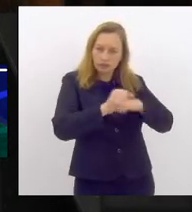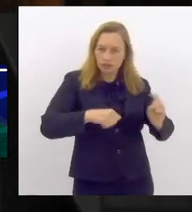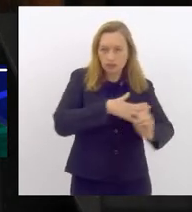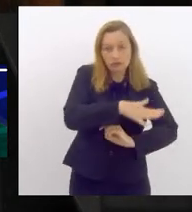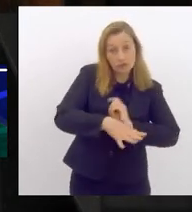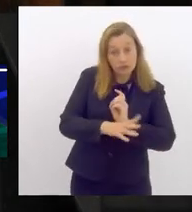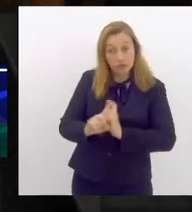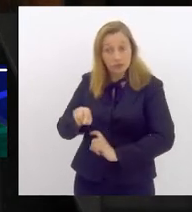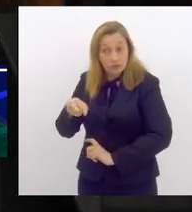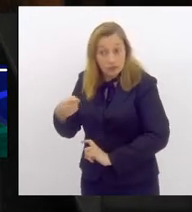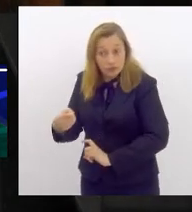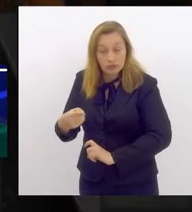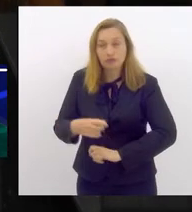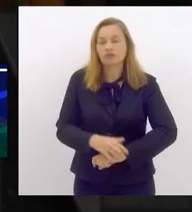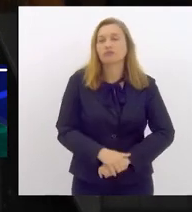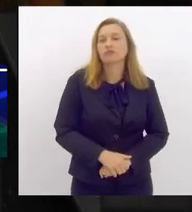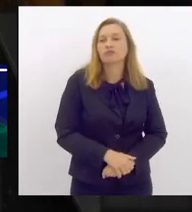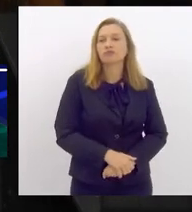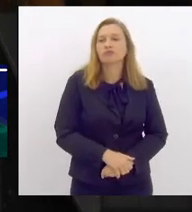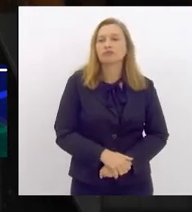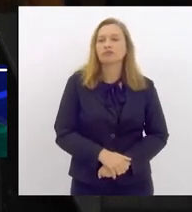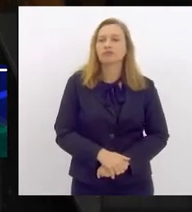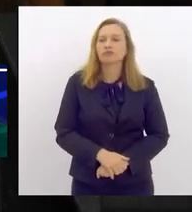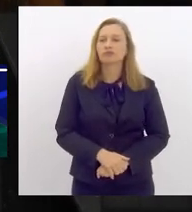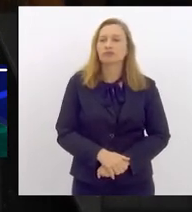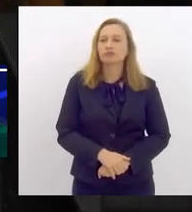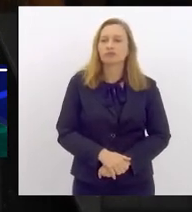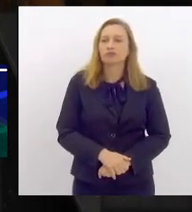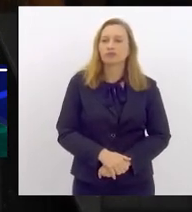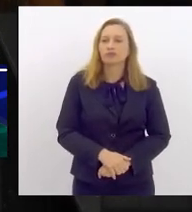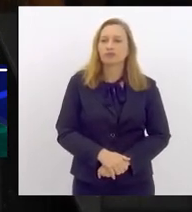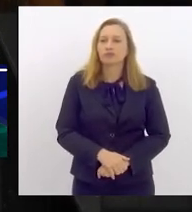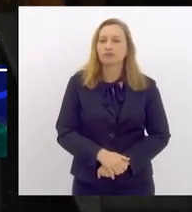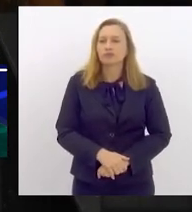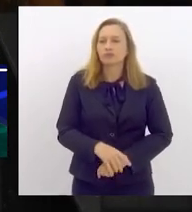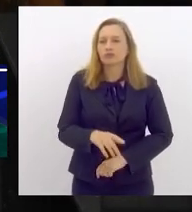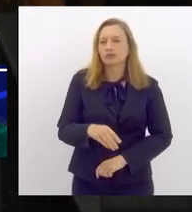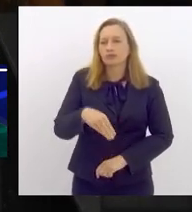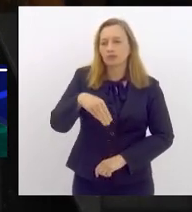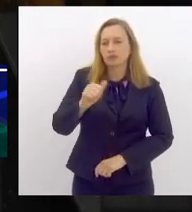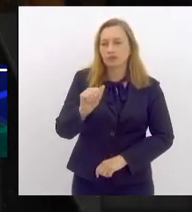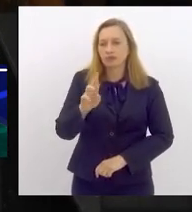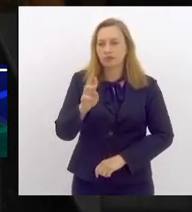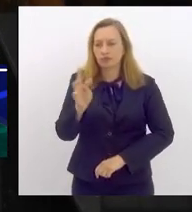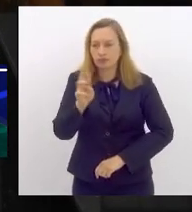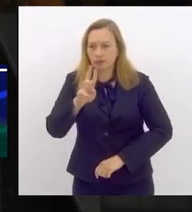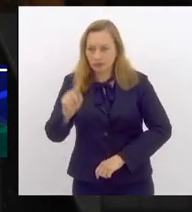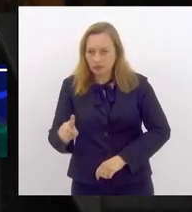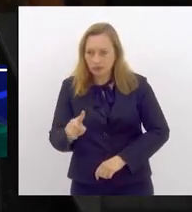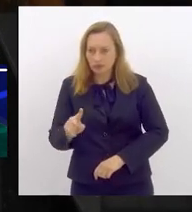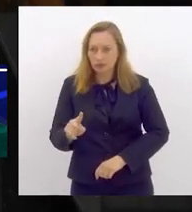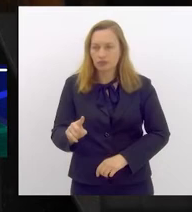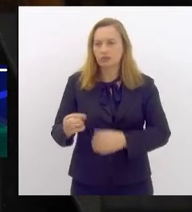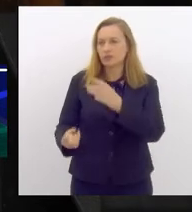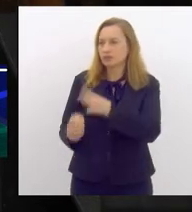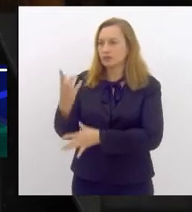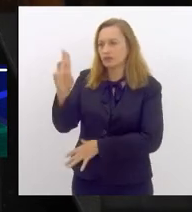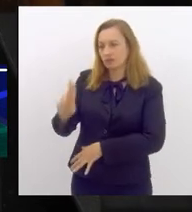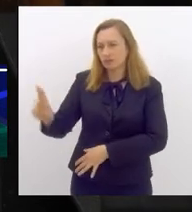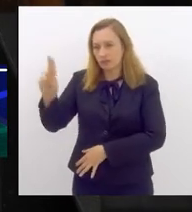é de ser até de certa na matriz insumo-produto tá sendo feita pela Universidade Federal do Rio de Janeiro